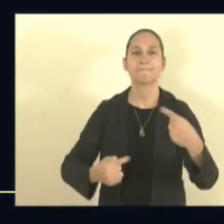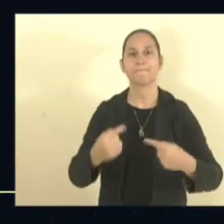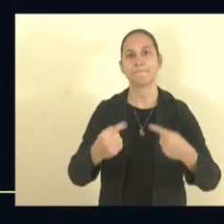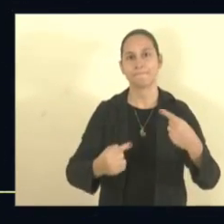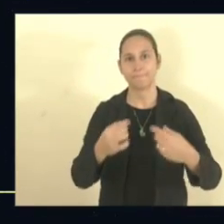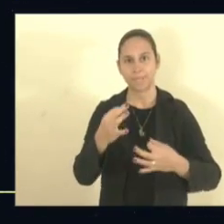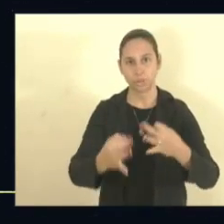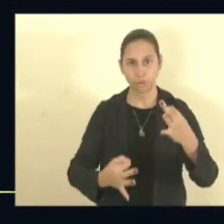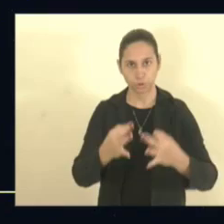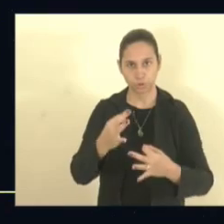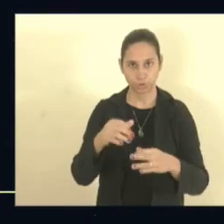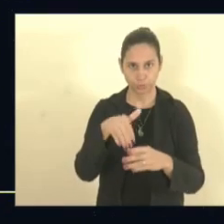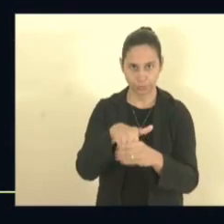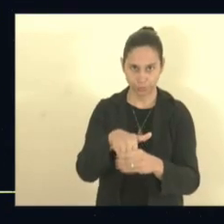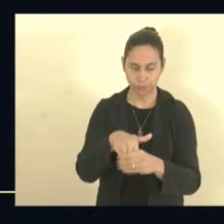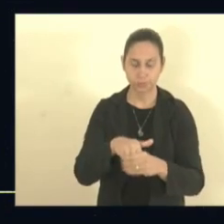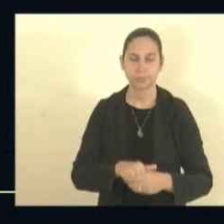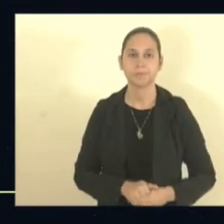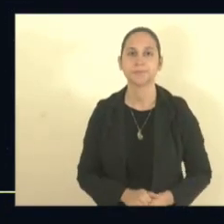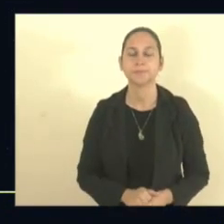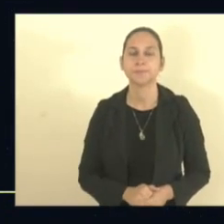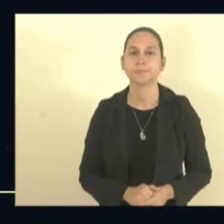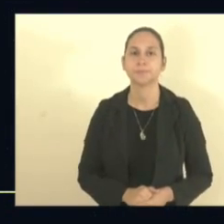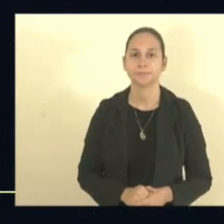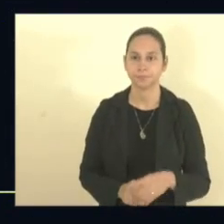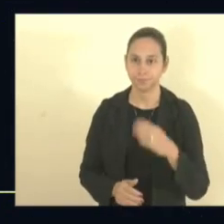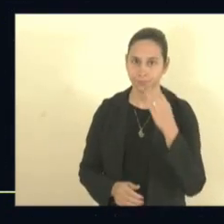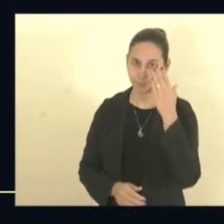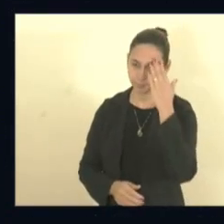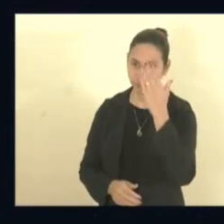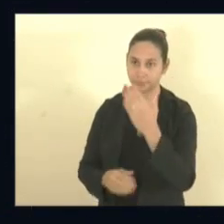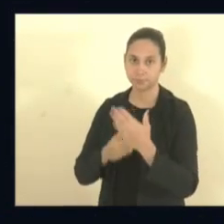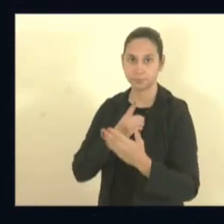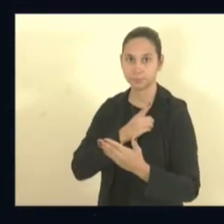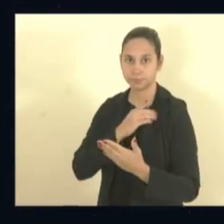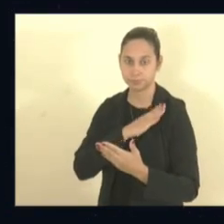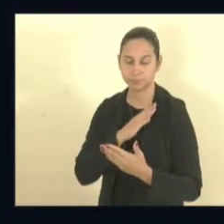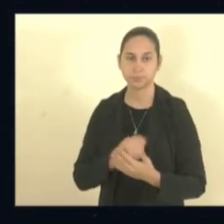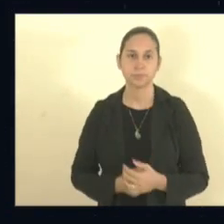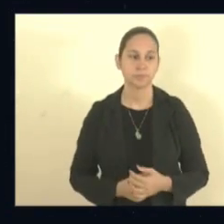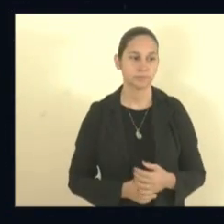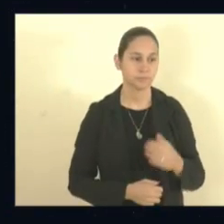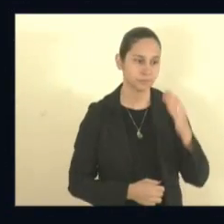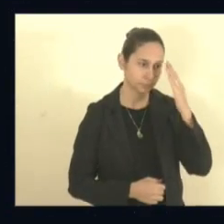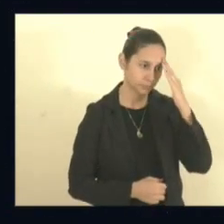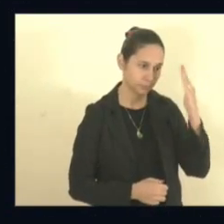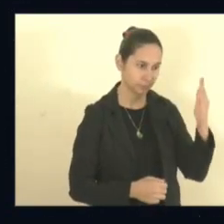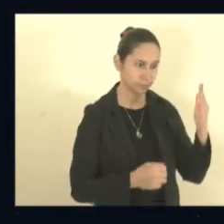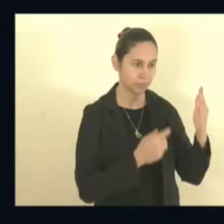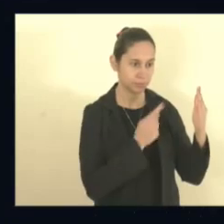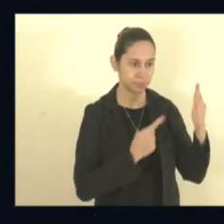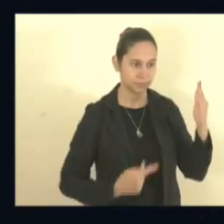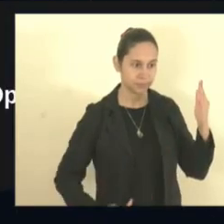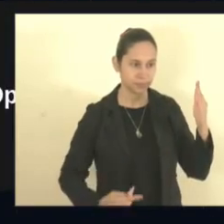manifestar justificando o seu voto. Delegado Danilo Baez. Muito obrigado, presidente. Depois sou eu,